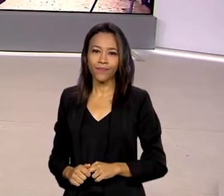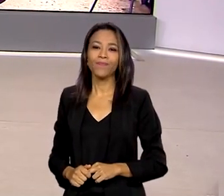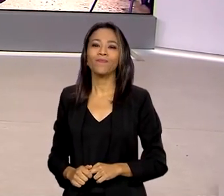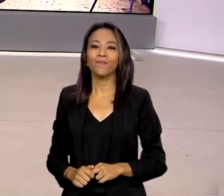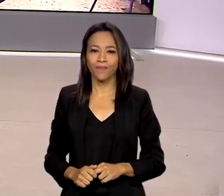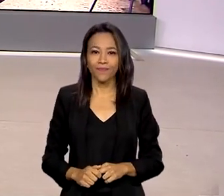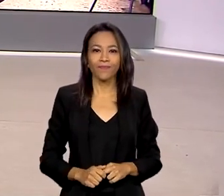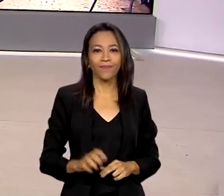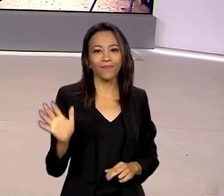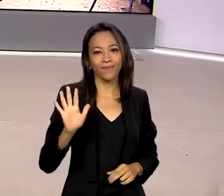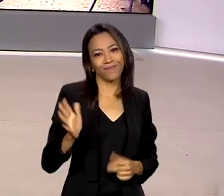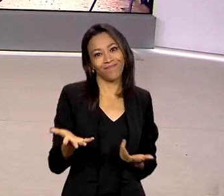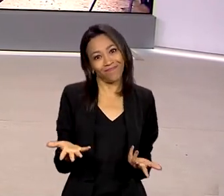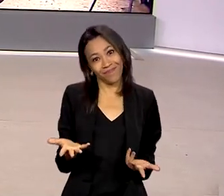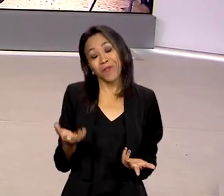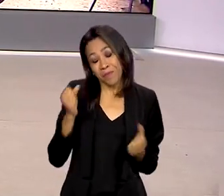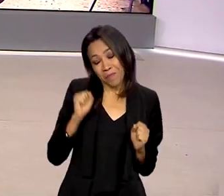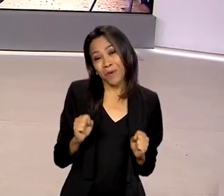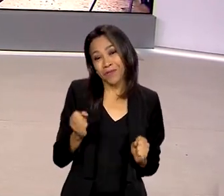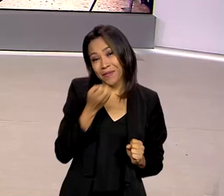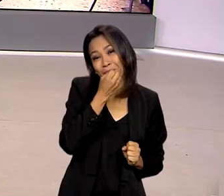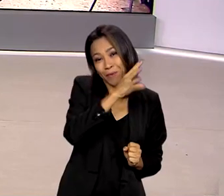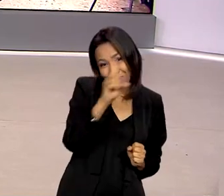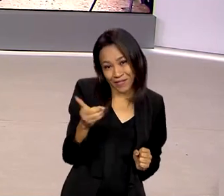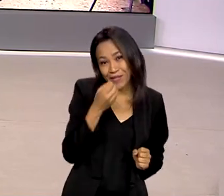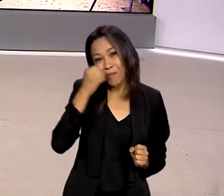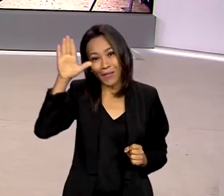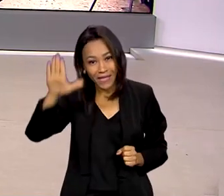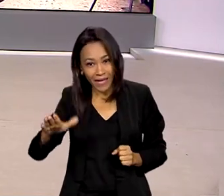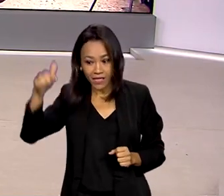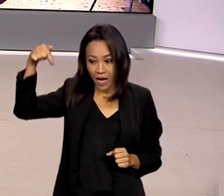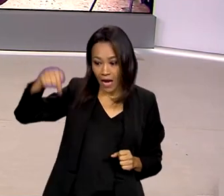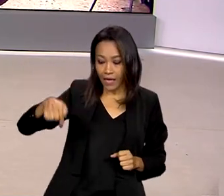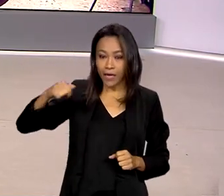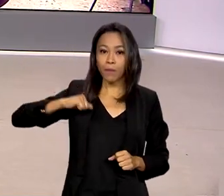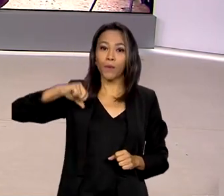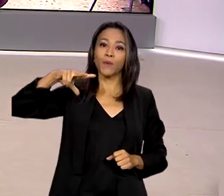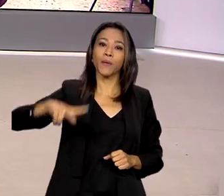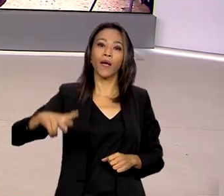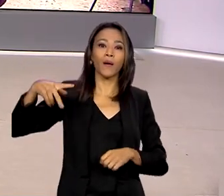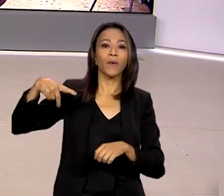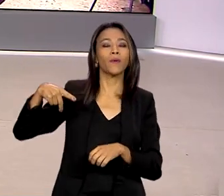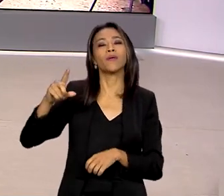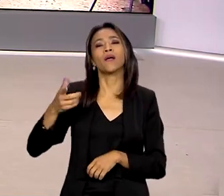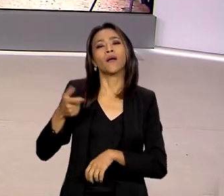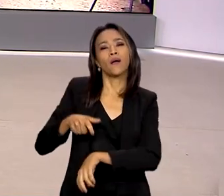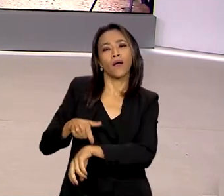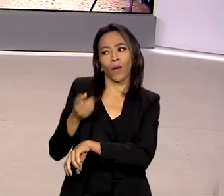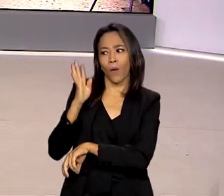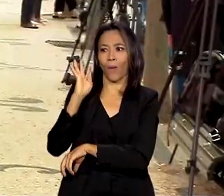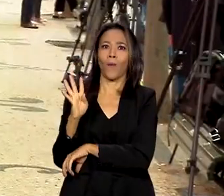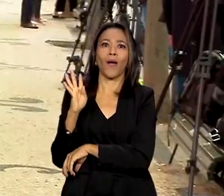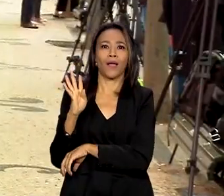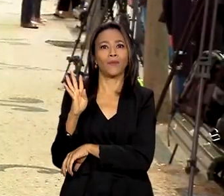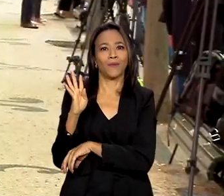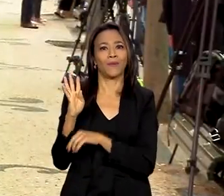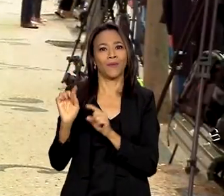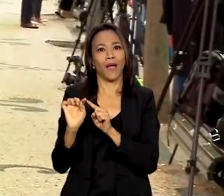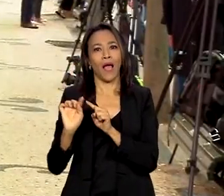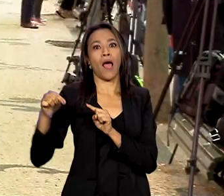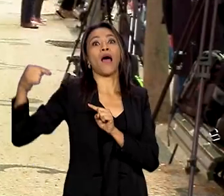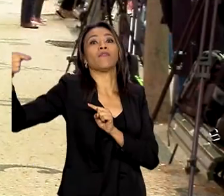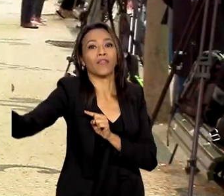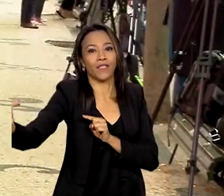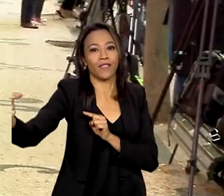Olá, Roberto. Pode ser bom dia ou boa tarde, né? Já que aqui em Portugal são 4 horas à frente do Brasil, né?